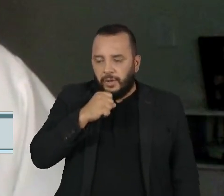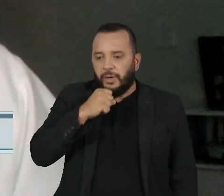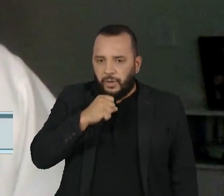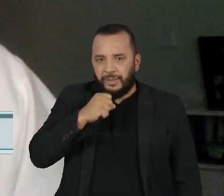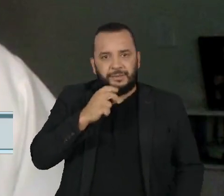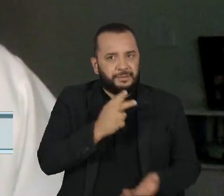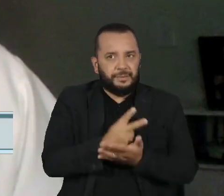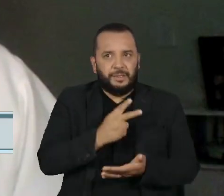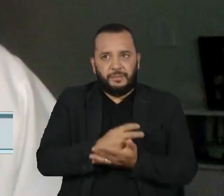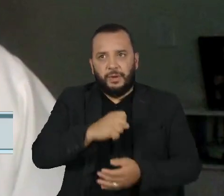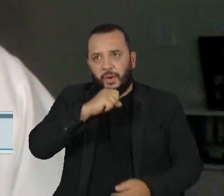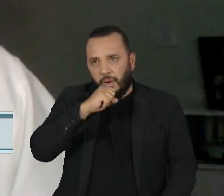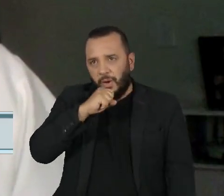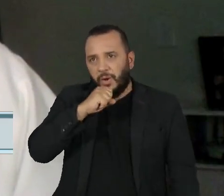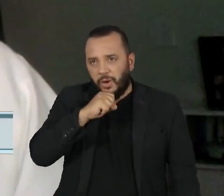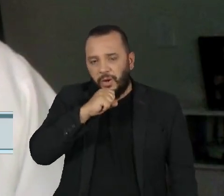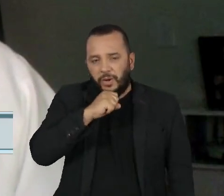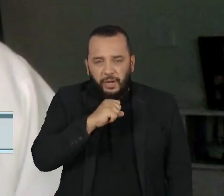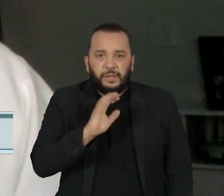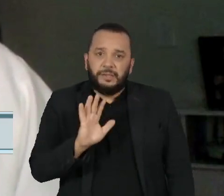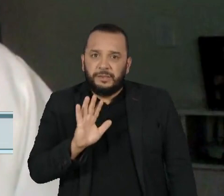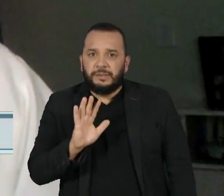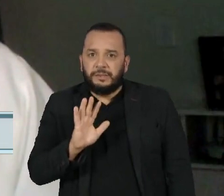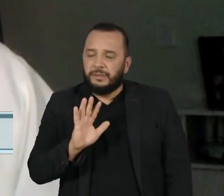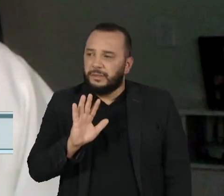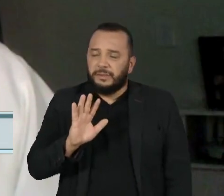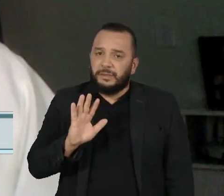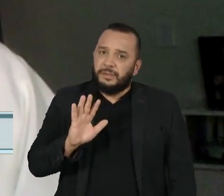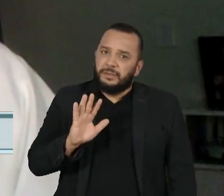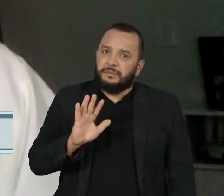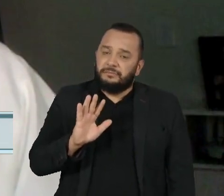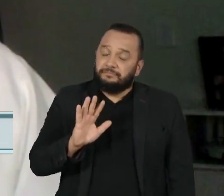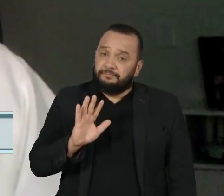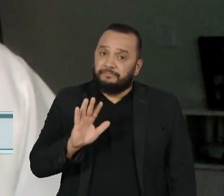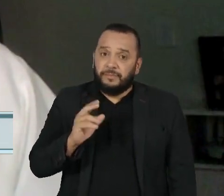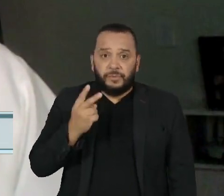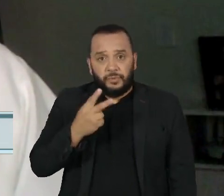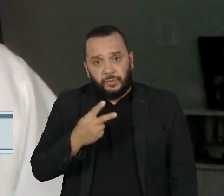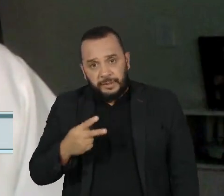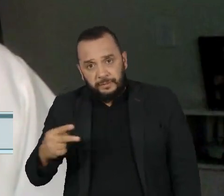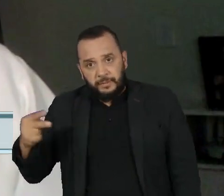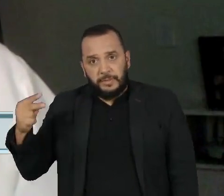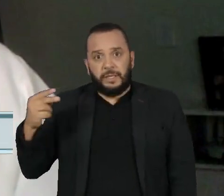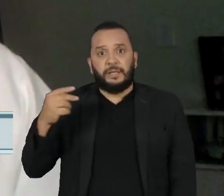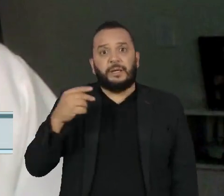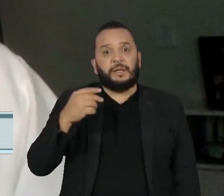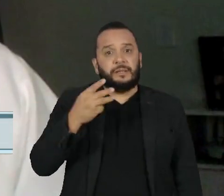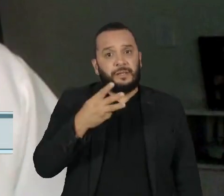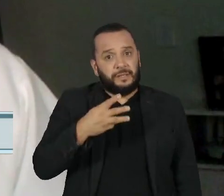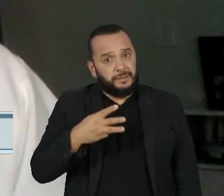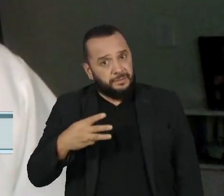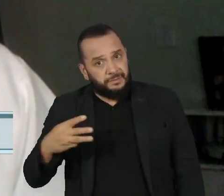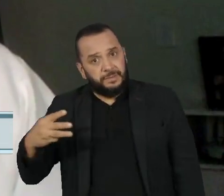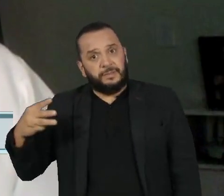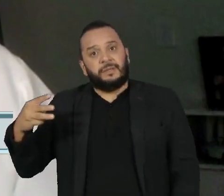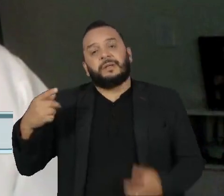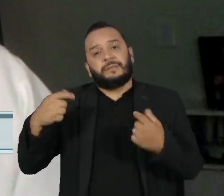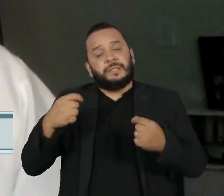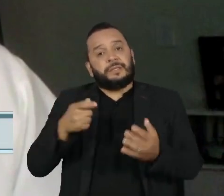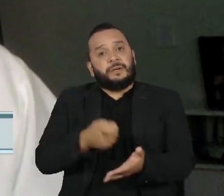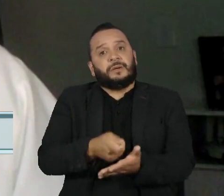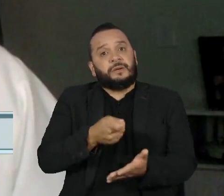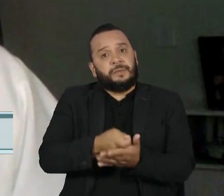apresente como um sintoma que não existia, por mais de 2 a 3 semanas, deve